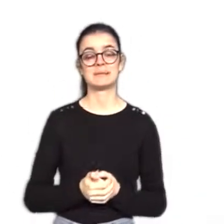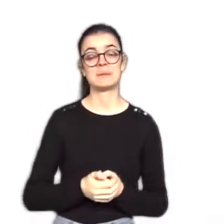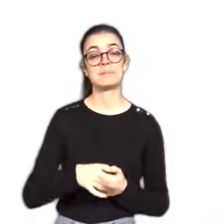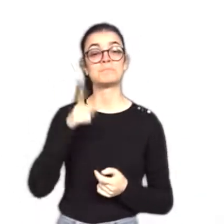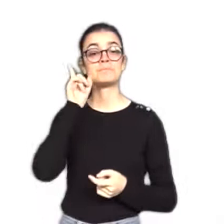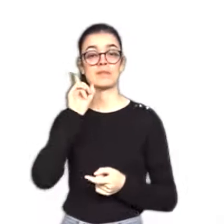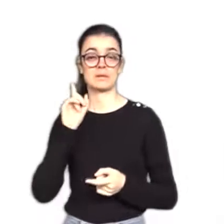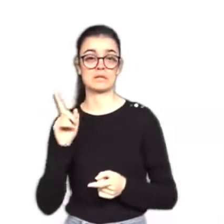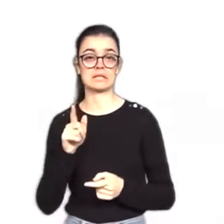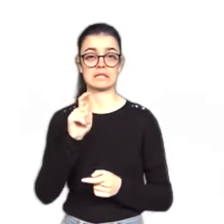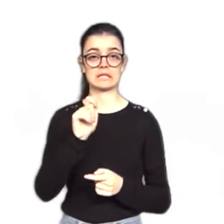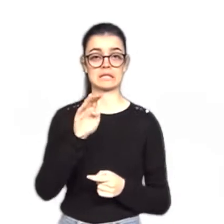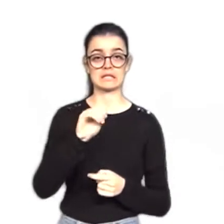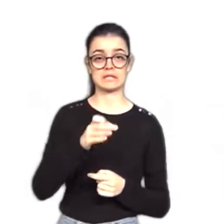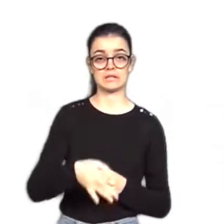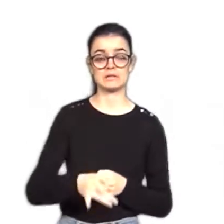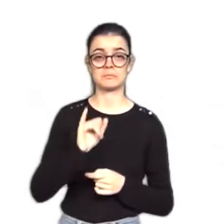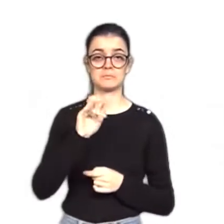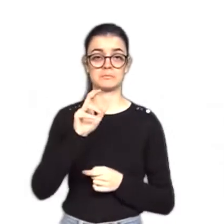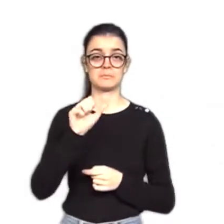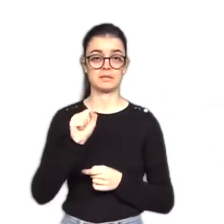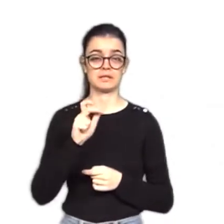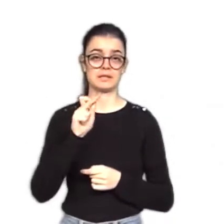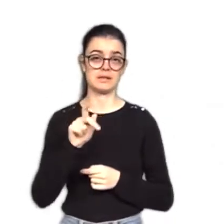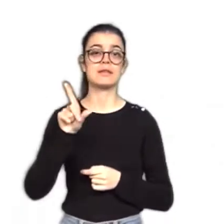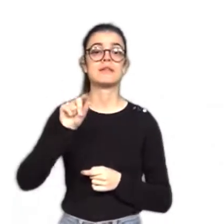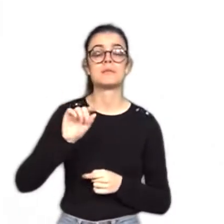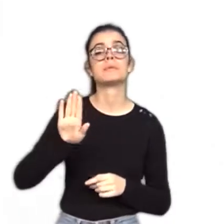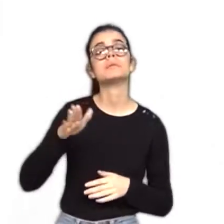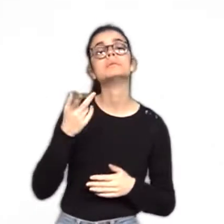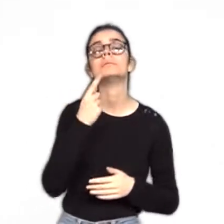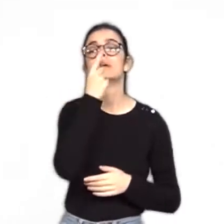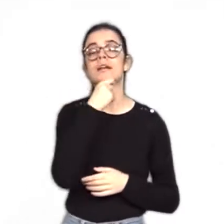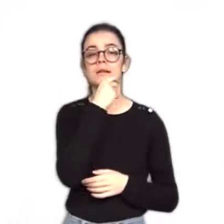Dia da Espiga e ainda no 1 de Maio.